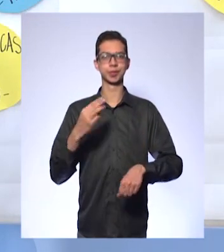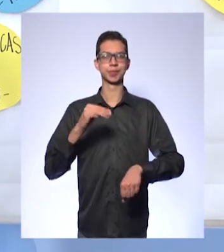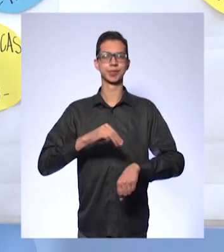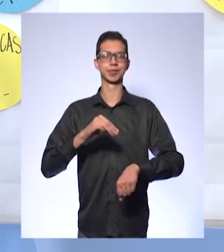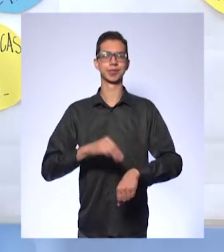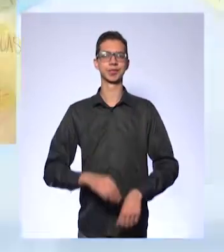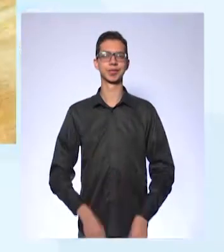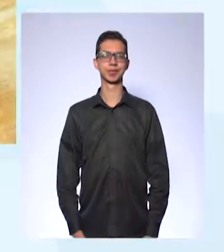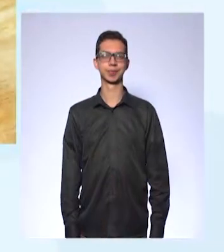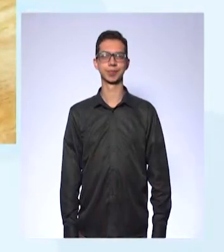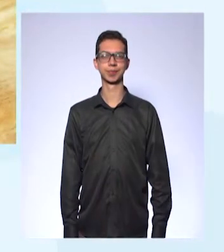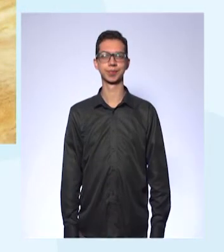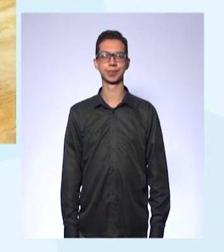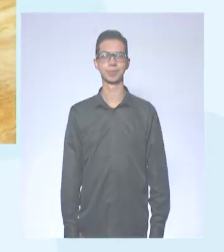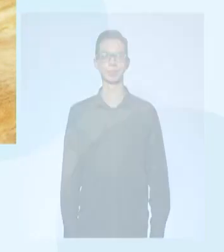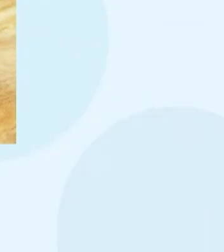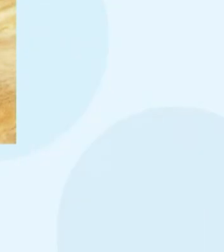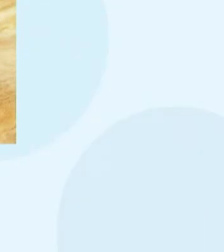e voltamos.